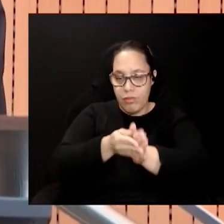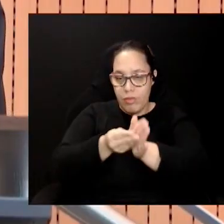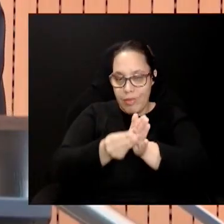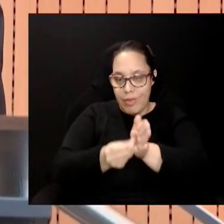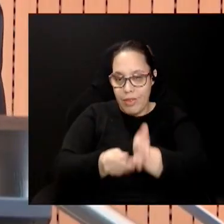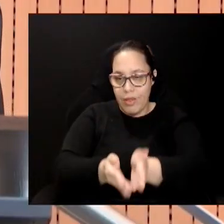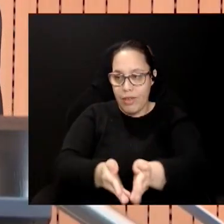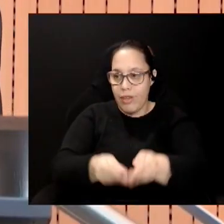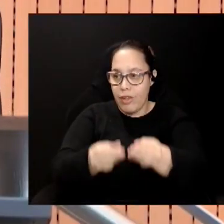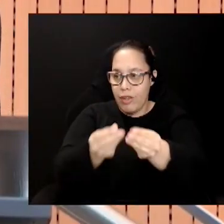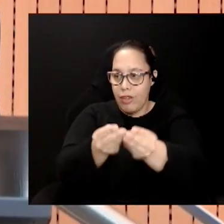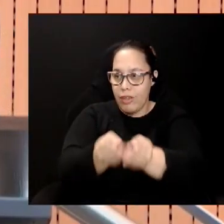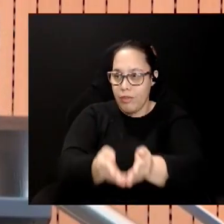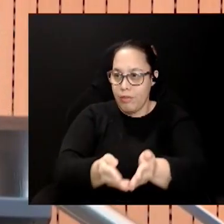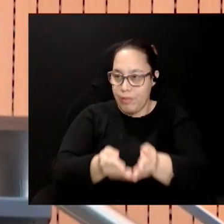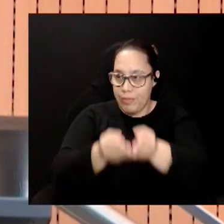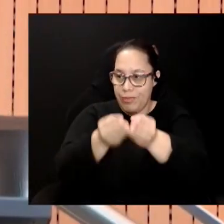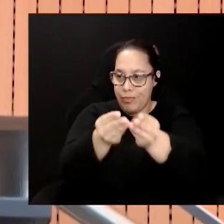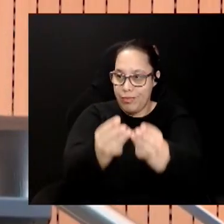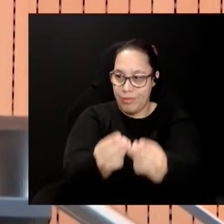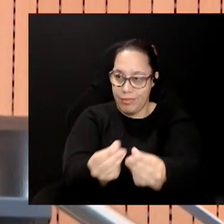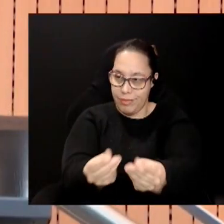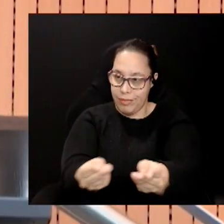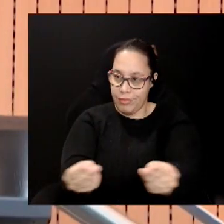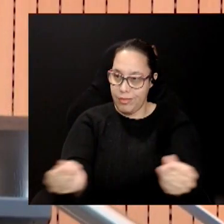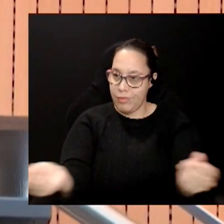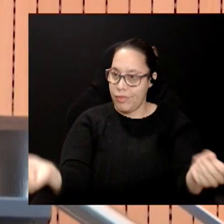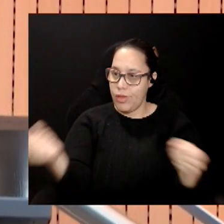foram-se embora e não voltaram mais.